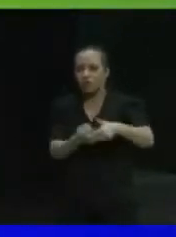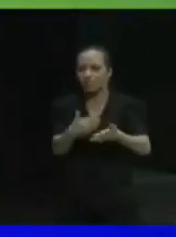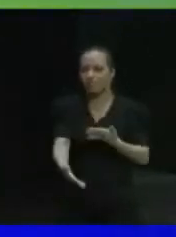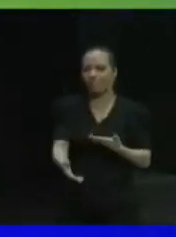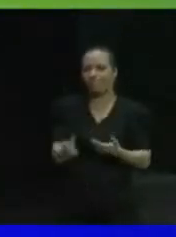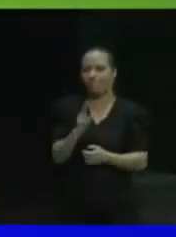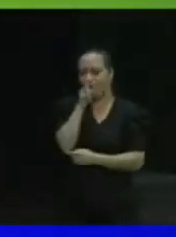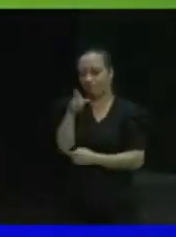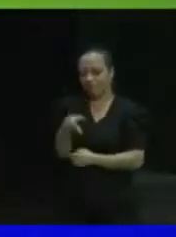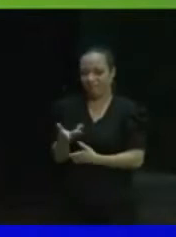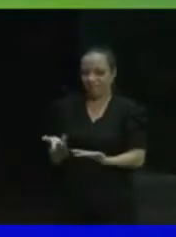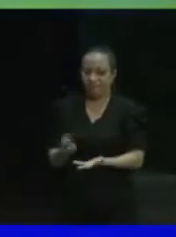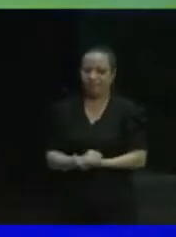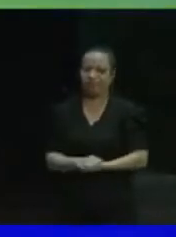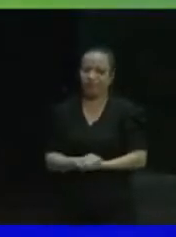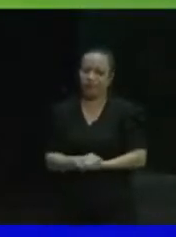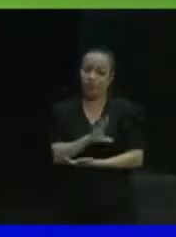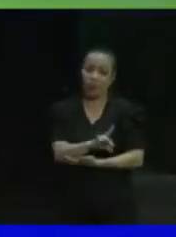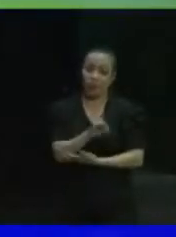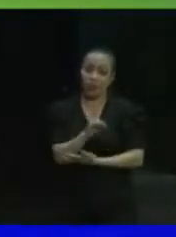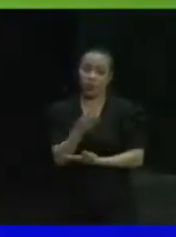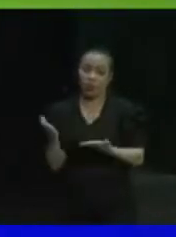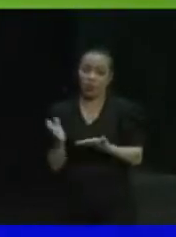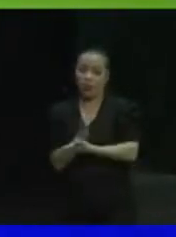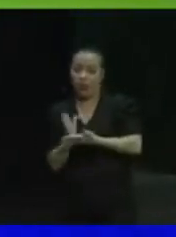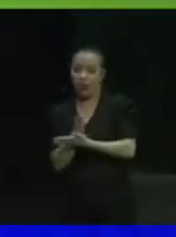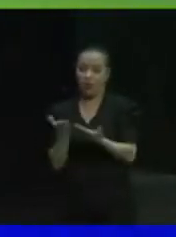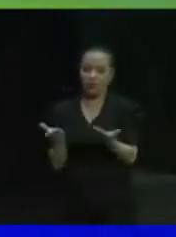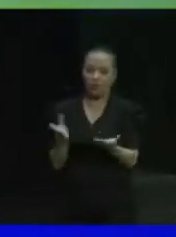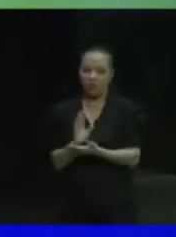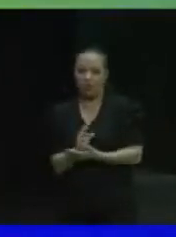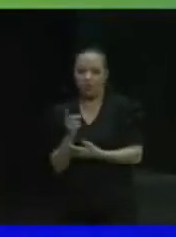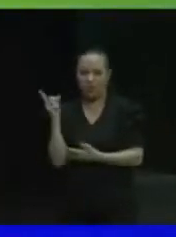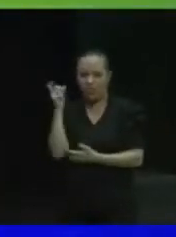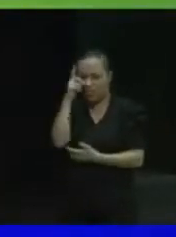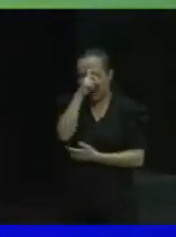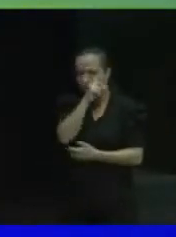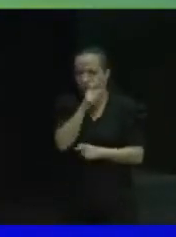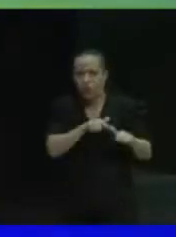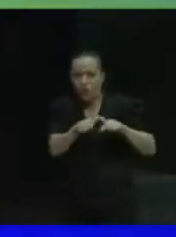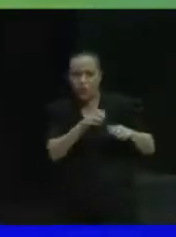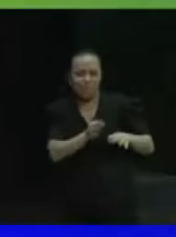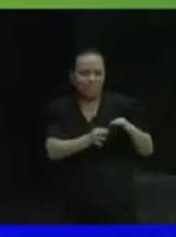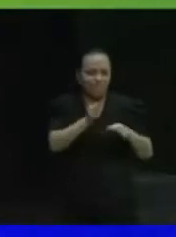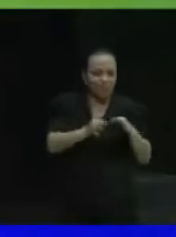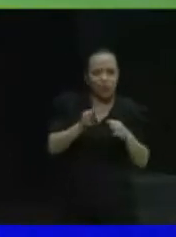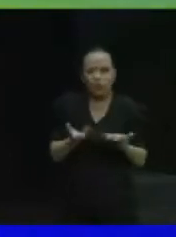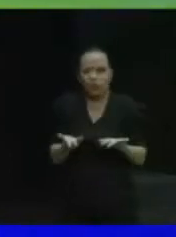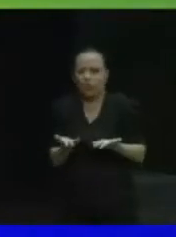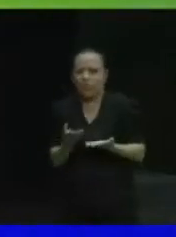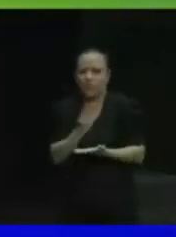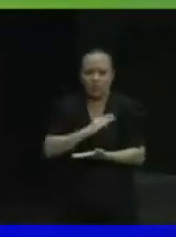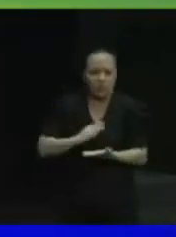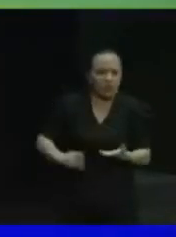aprovadas medidas que dificultam o trabalho da polícia, de juízes e de procuradores.